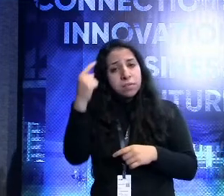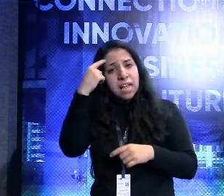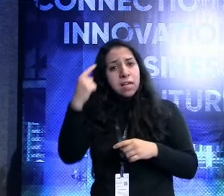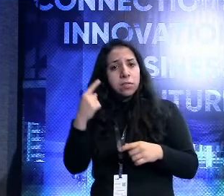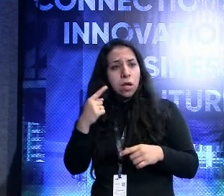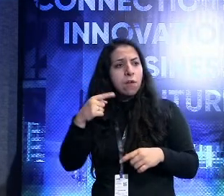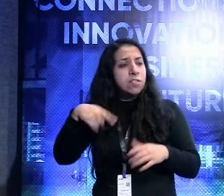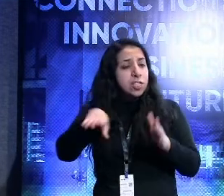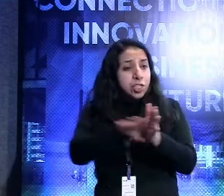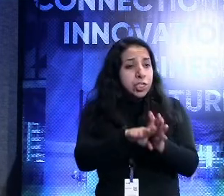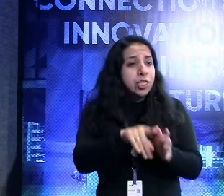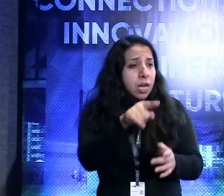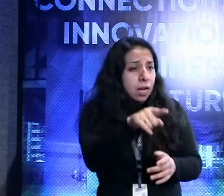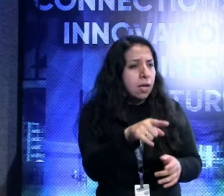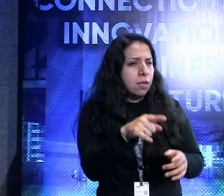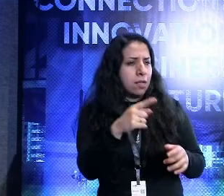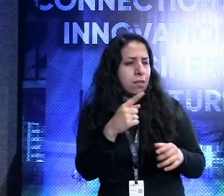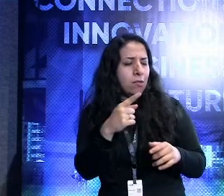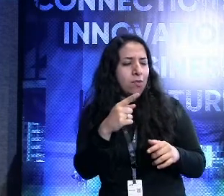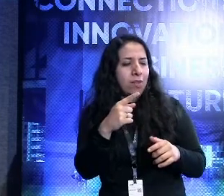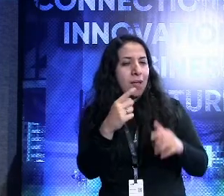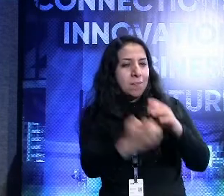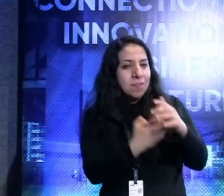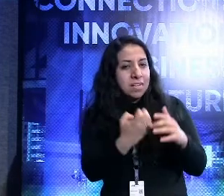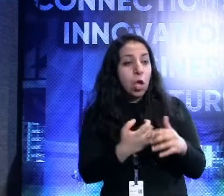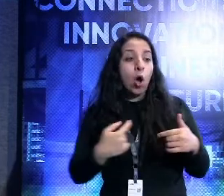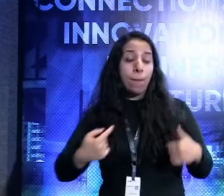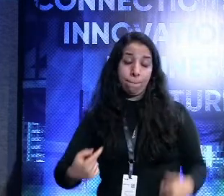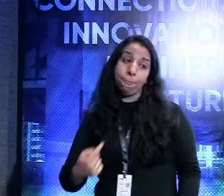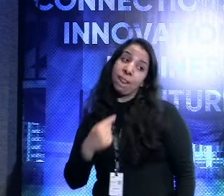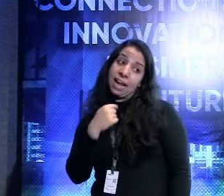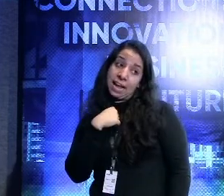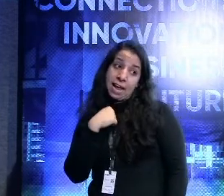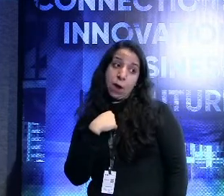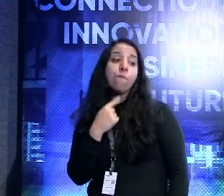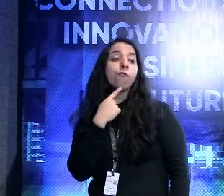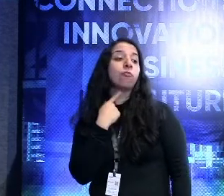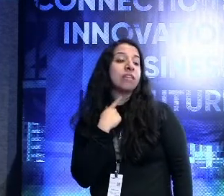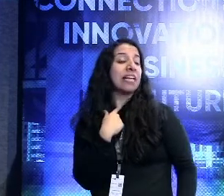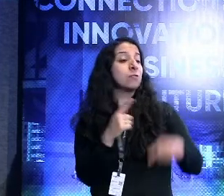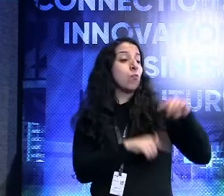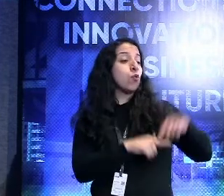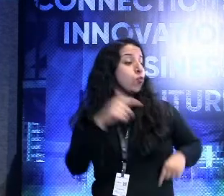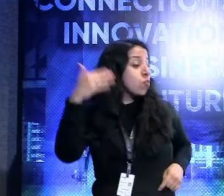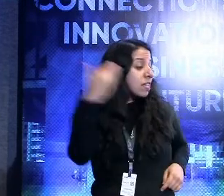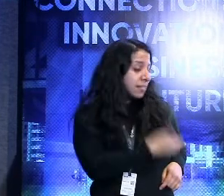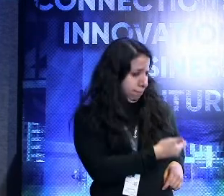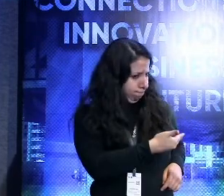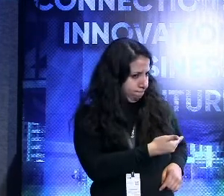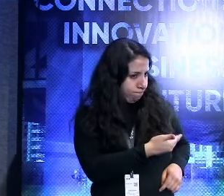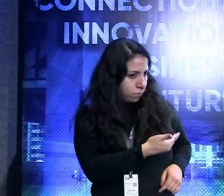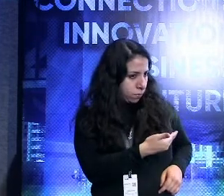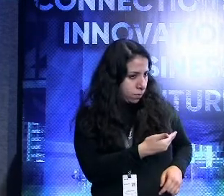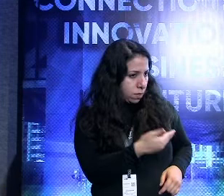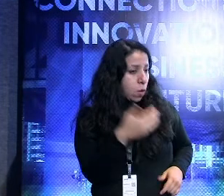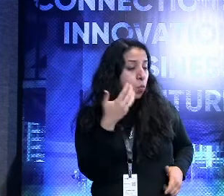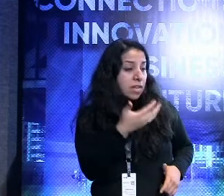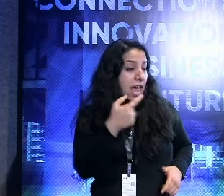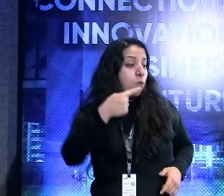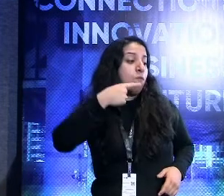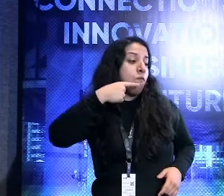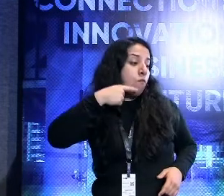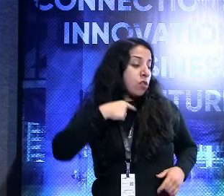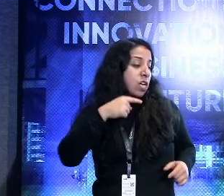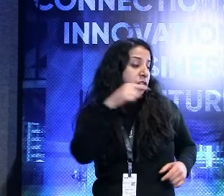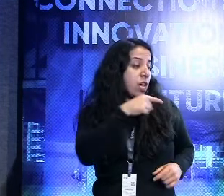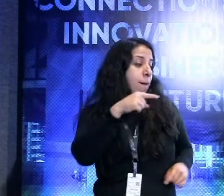isso, eu quero um produto desse jeito, porque eu acho que isso vai fazer sentido para a minha empresa. Mas não, a partir do momento que a gente passa por processos de Discover